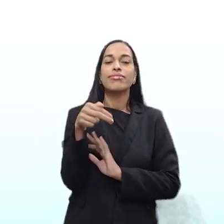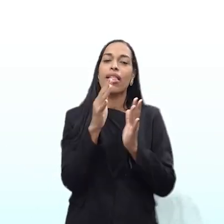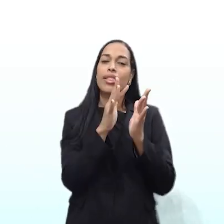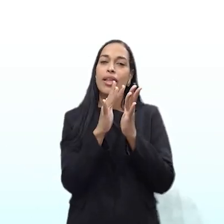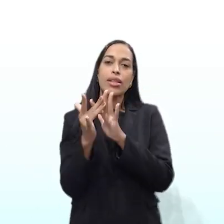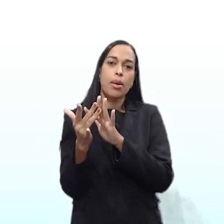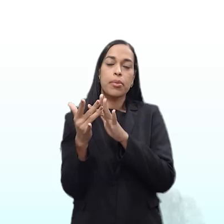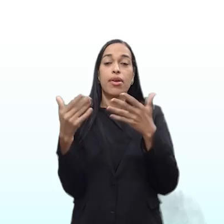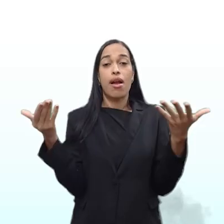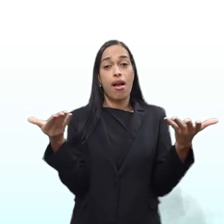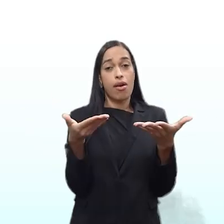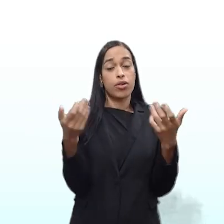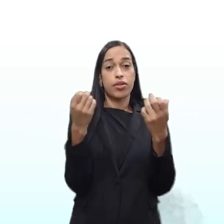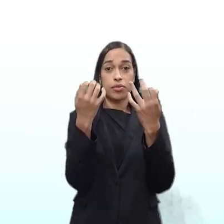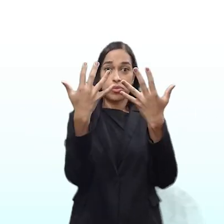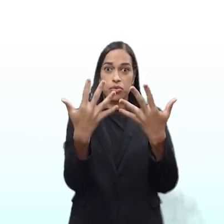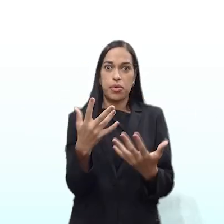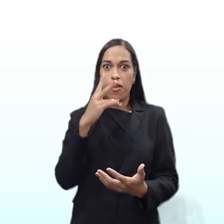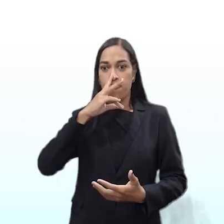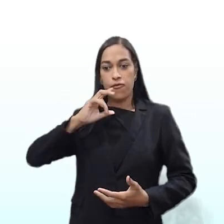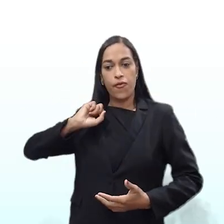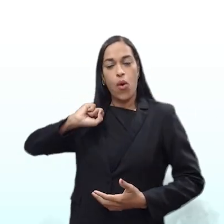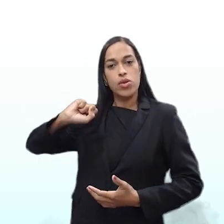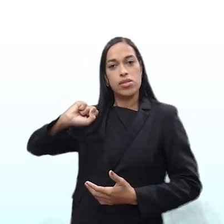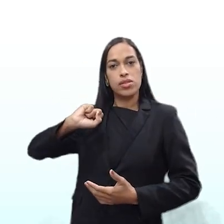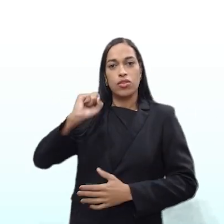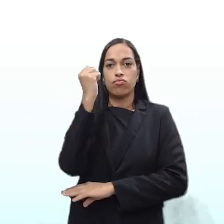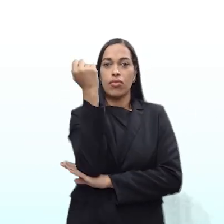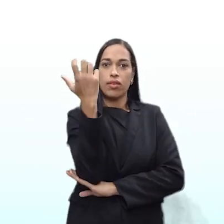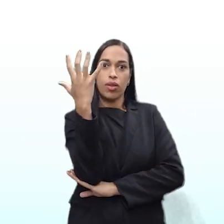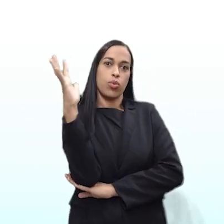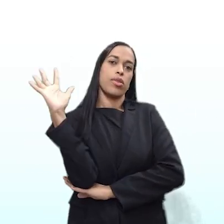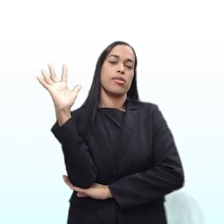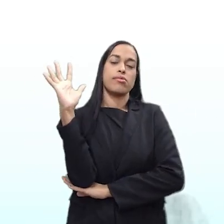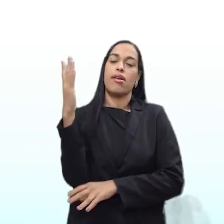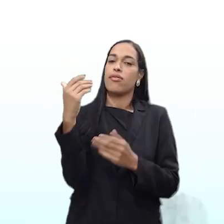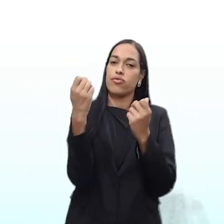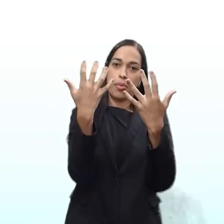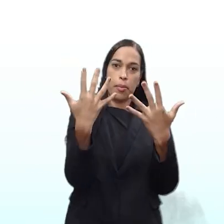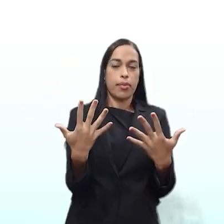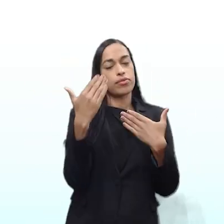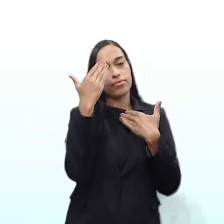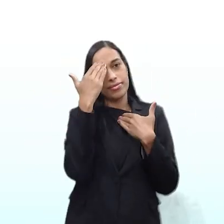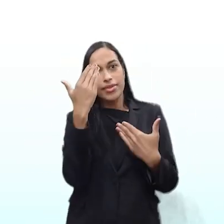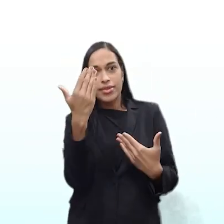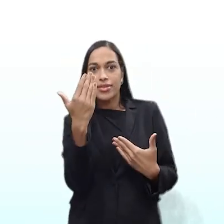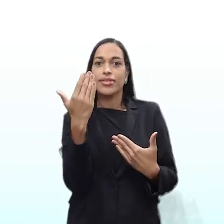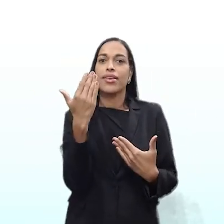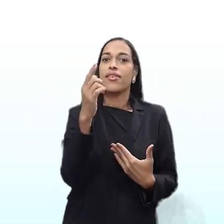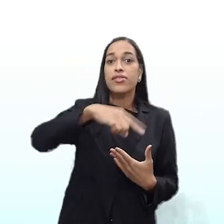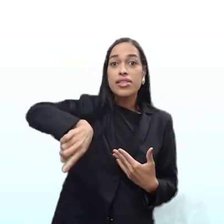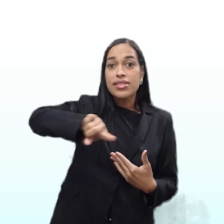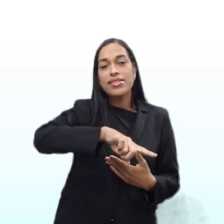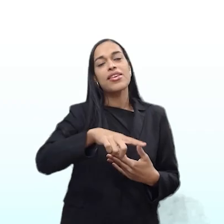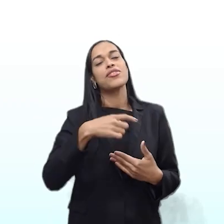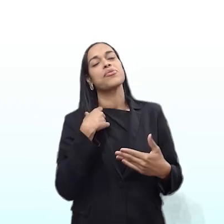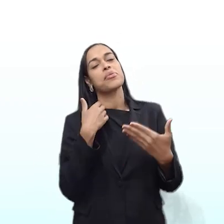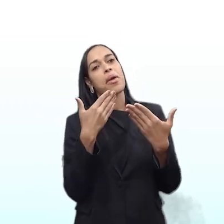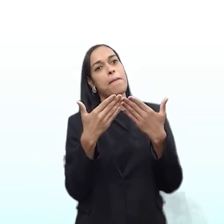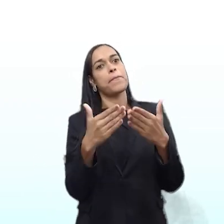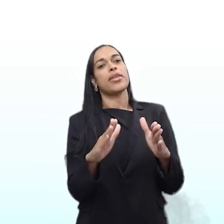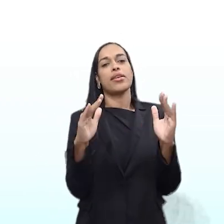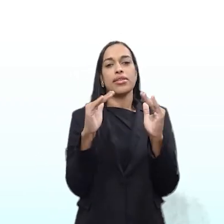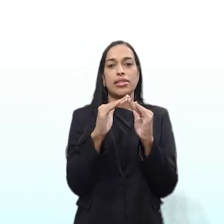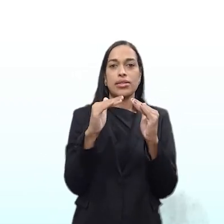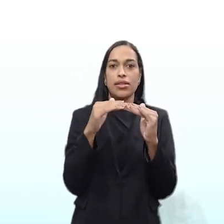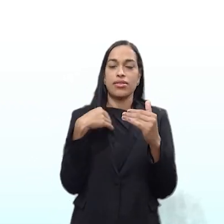nós vamos falar das forças que agem na natureza. Antes de começarmos, eu gostaria de agradecer a você por me receber na sua casa.